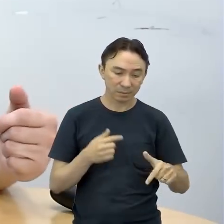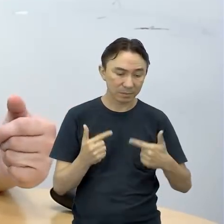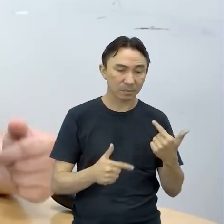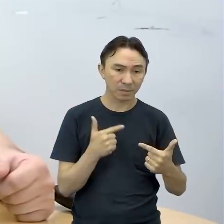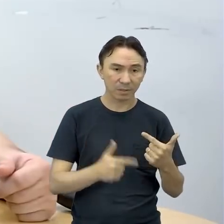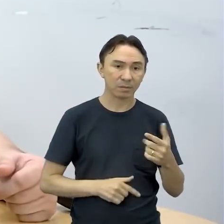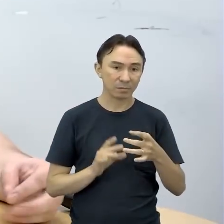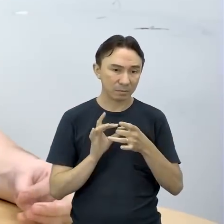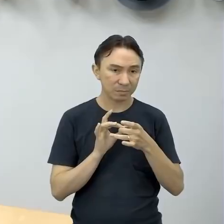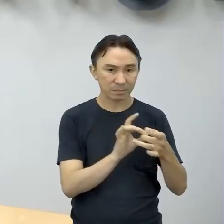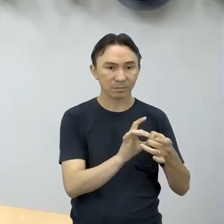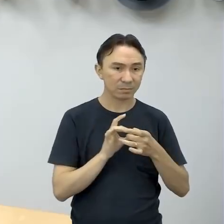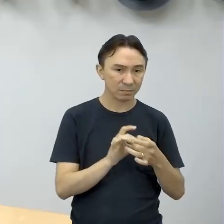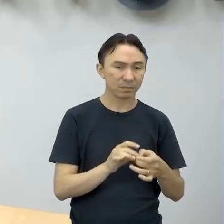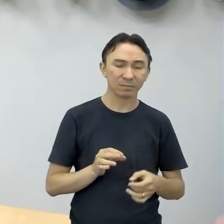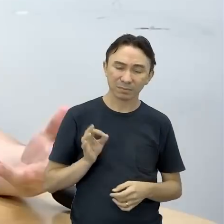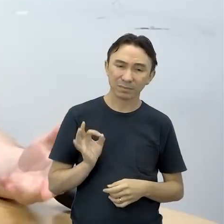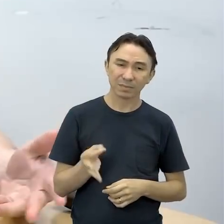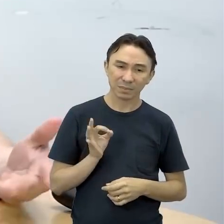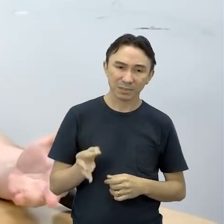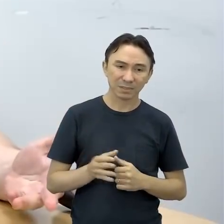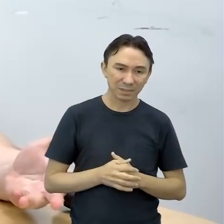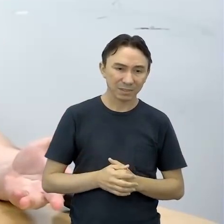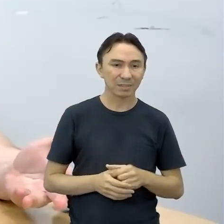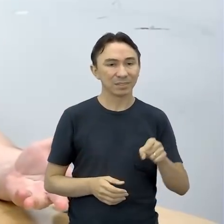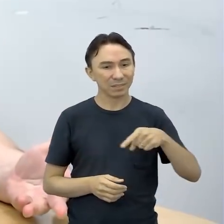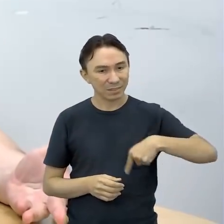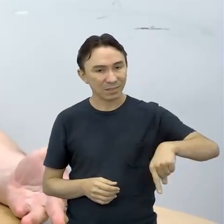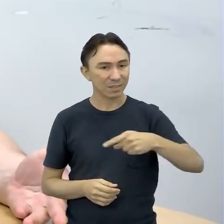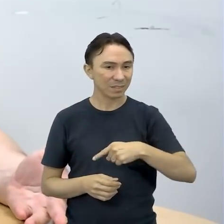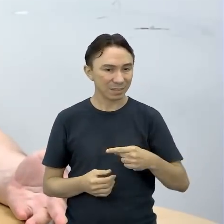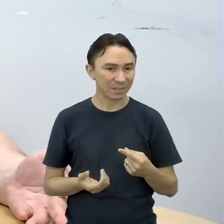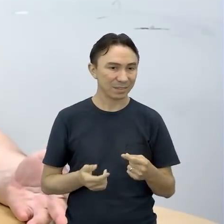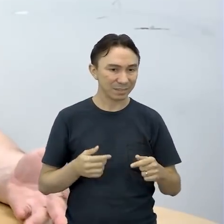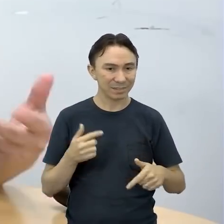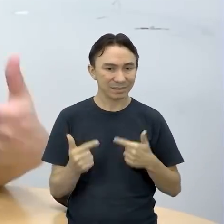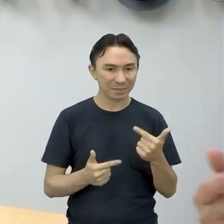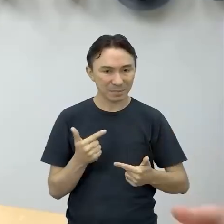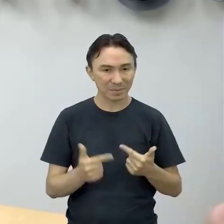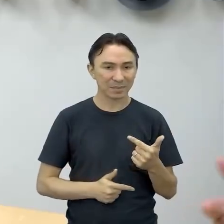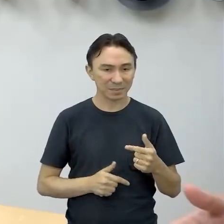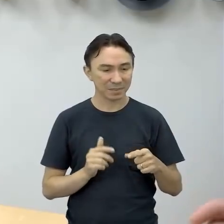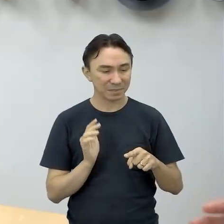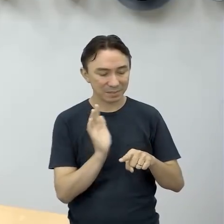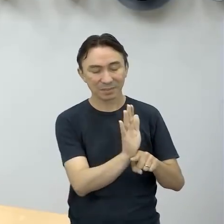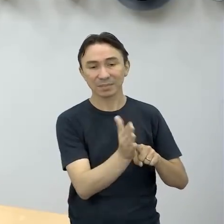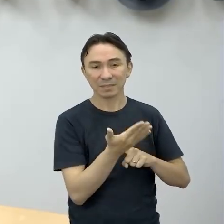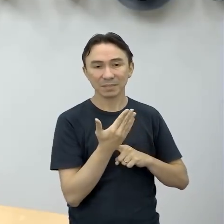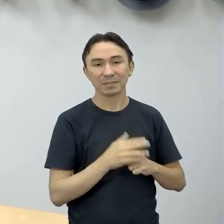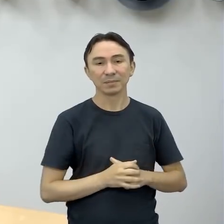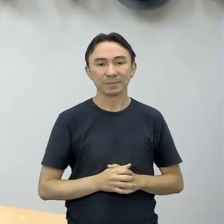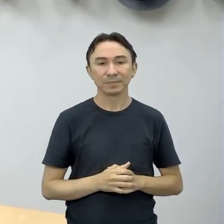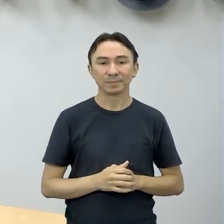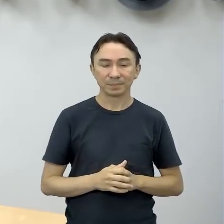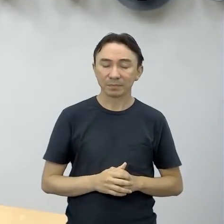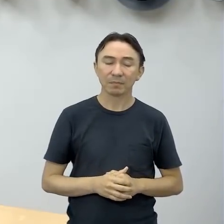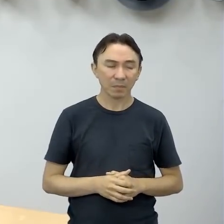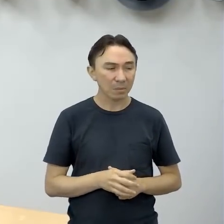Não é isso mesmo, Marcos? Isso mesmo. Tudo que a gente faz de forma integrada, né? Sim, Quer sim. falar um pouquinho a respeito? Eu gostaria